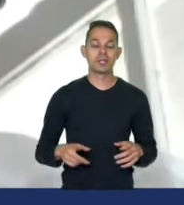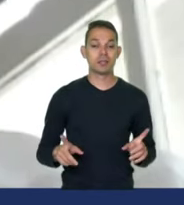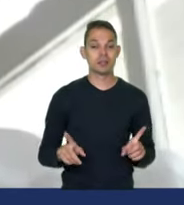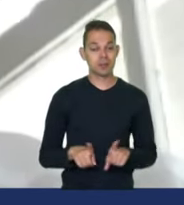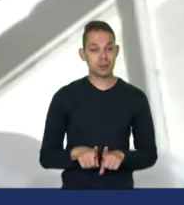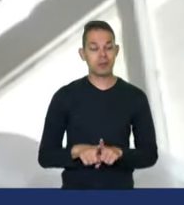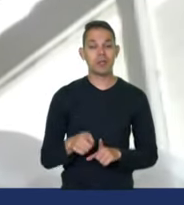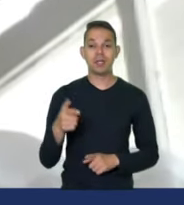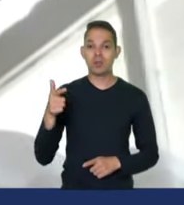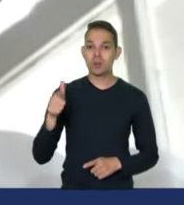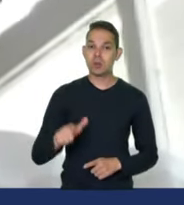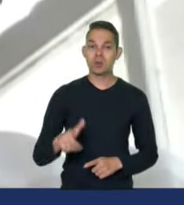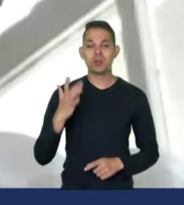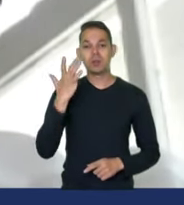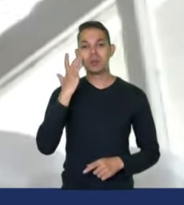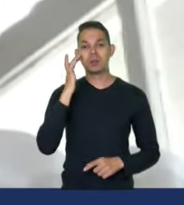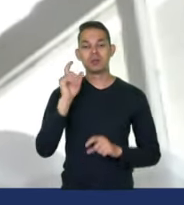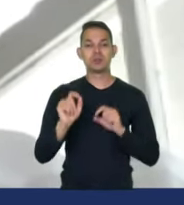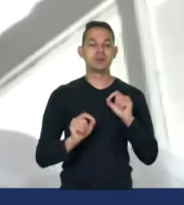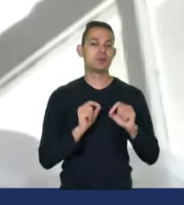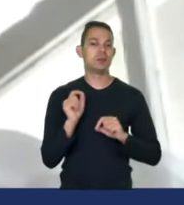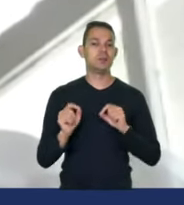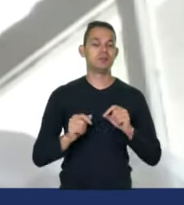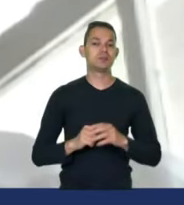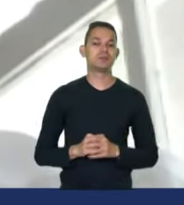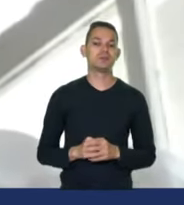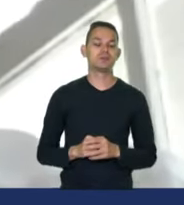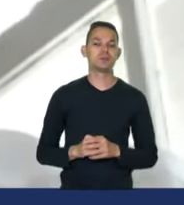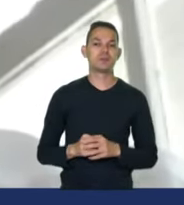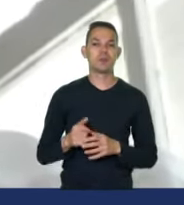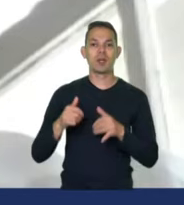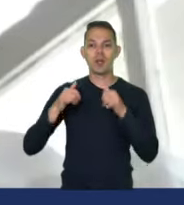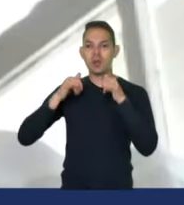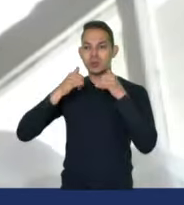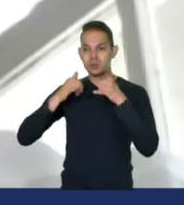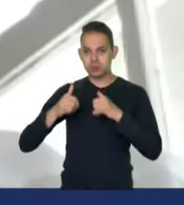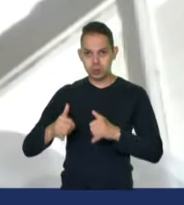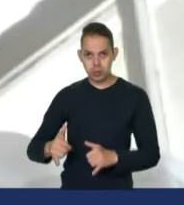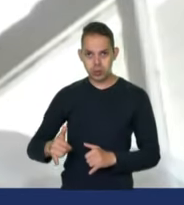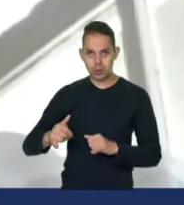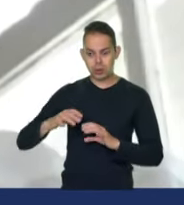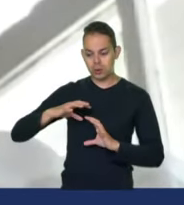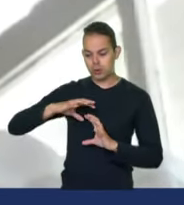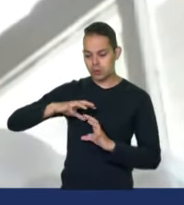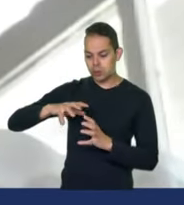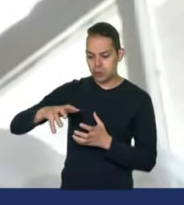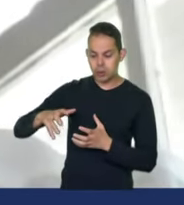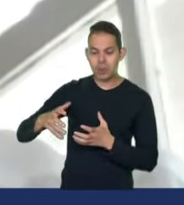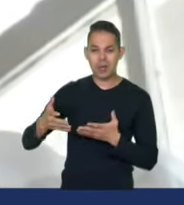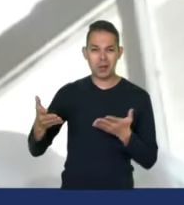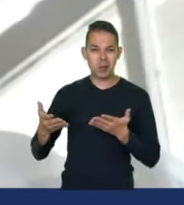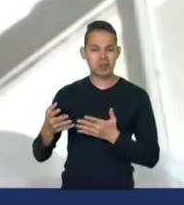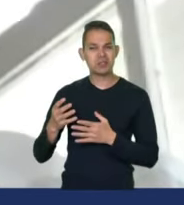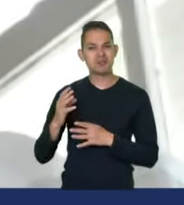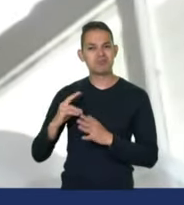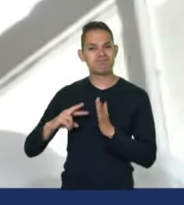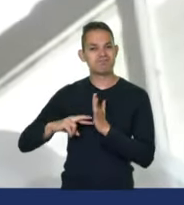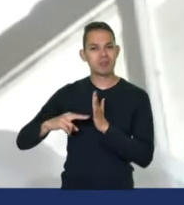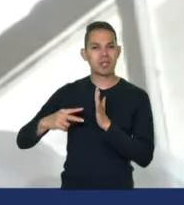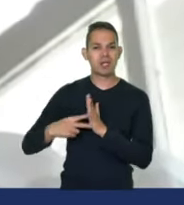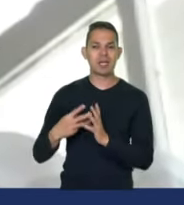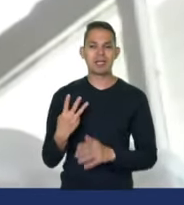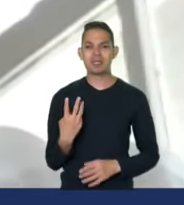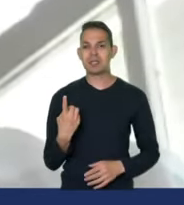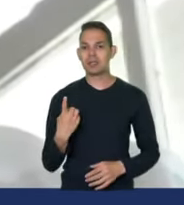há ainda forte dependência da matriz energética global do petróleo, que hoje representa em torno de 31% da matriz